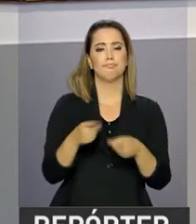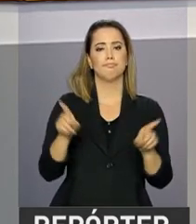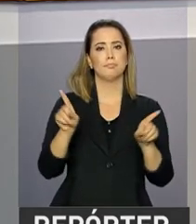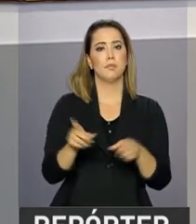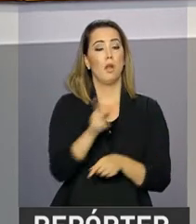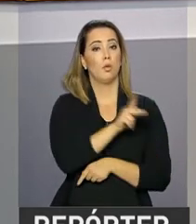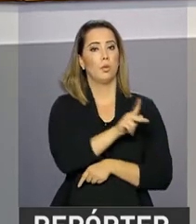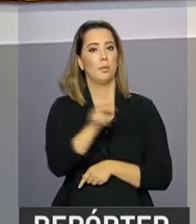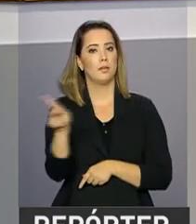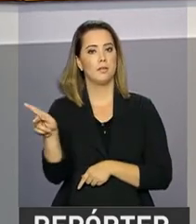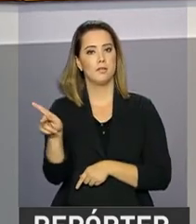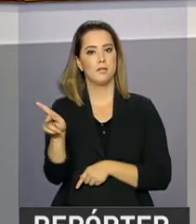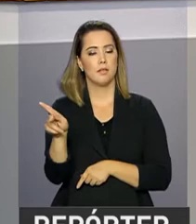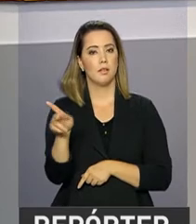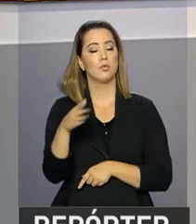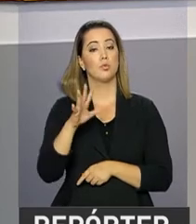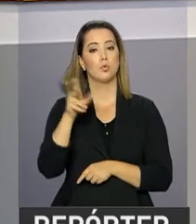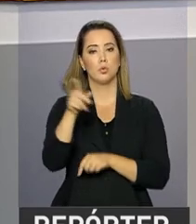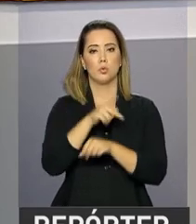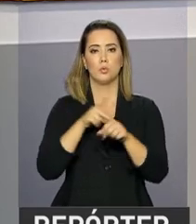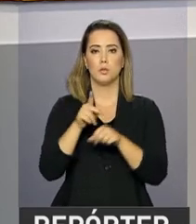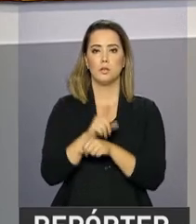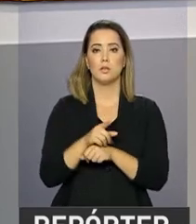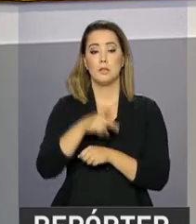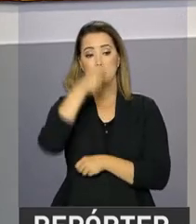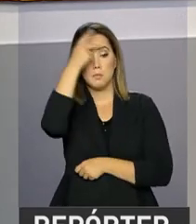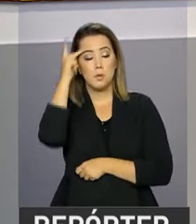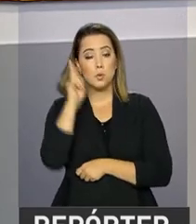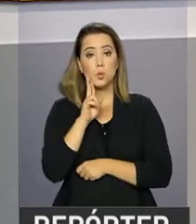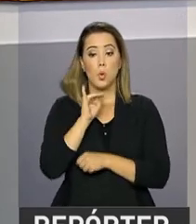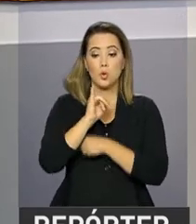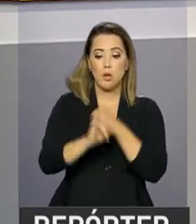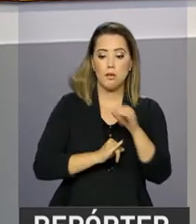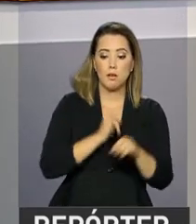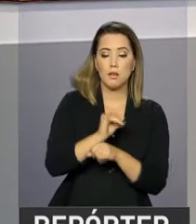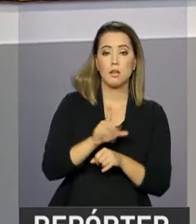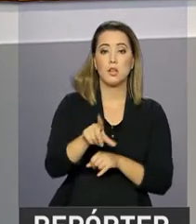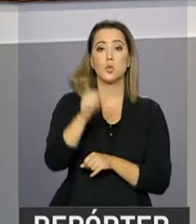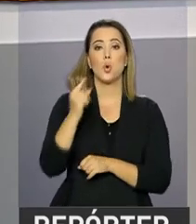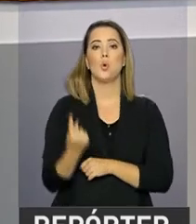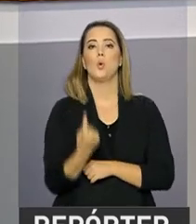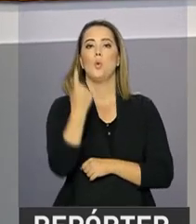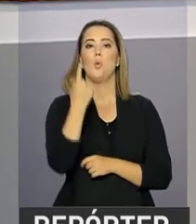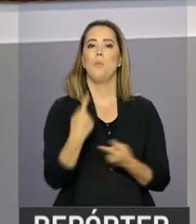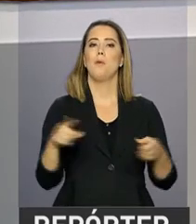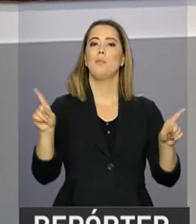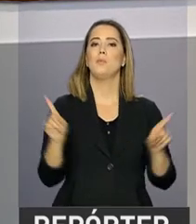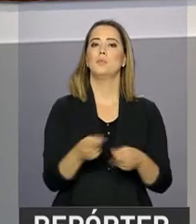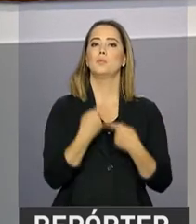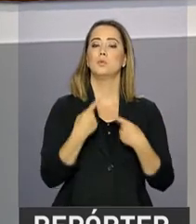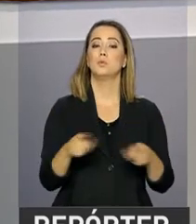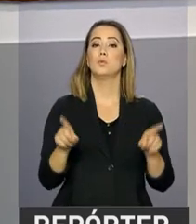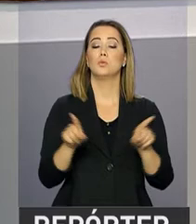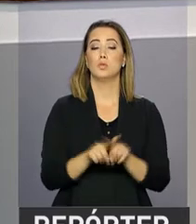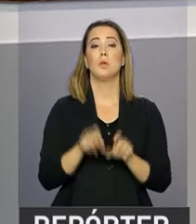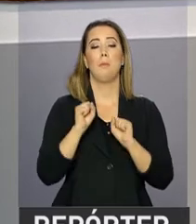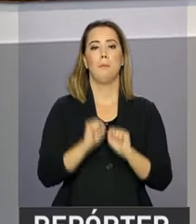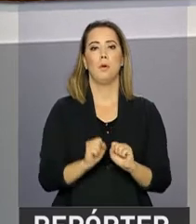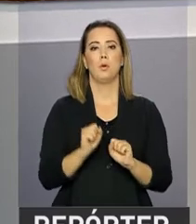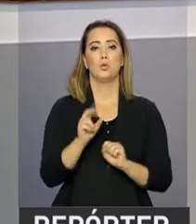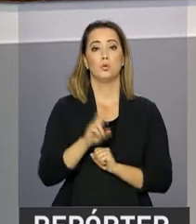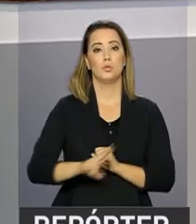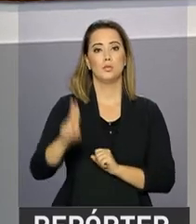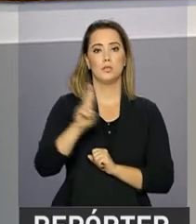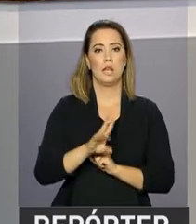país os internautas vão poder escolher uma das músicas que será executada pela banda na cerimônia da sexta feira a